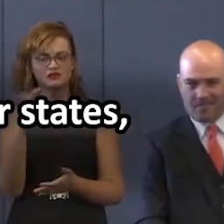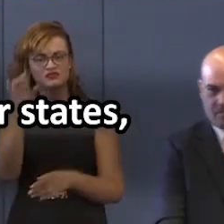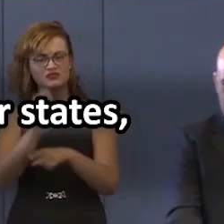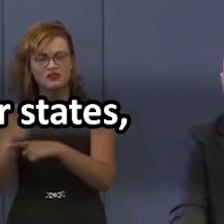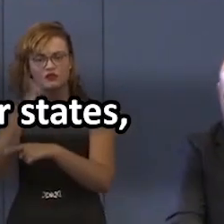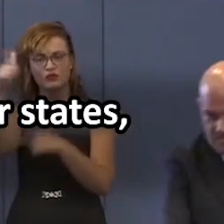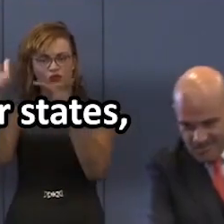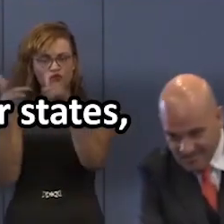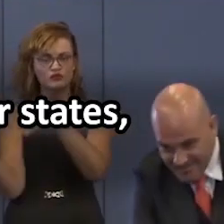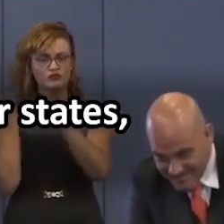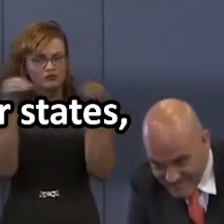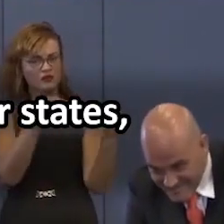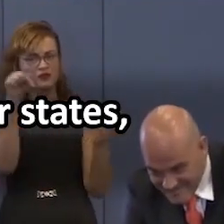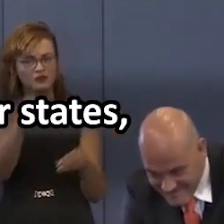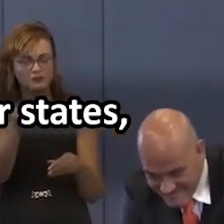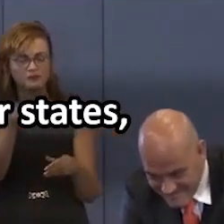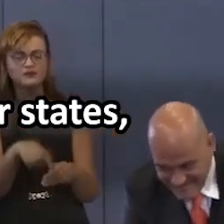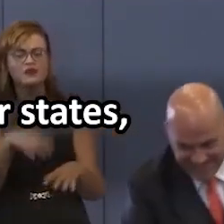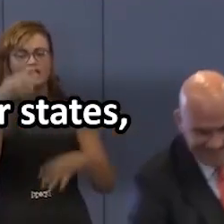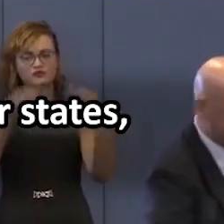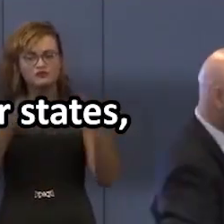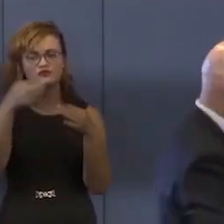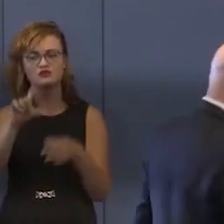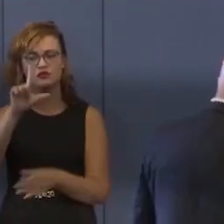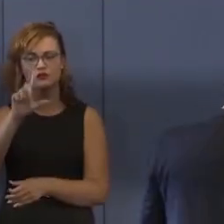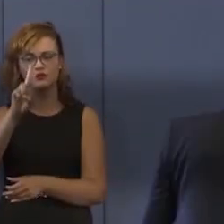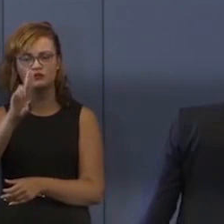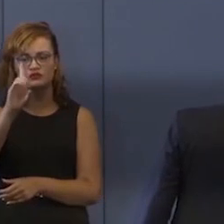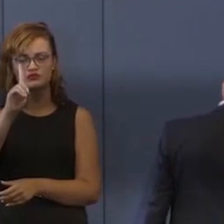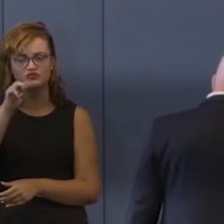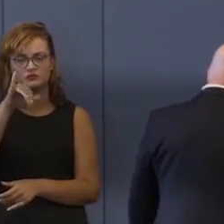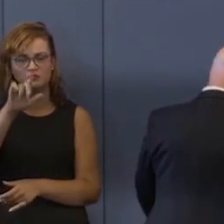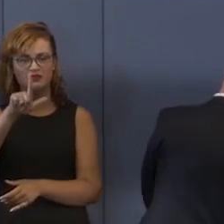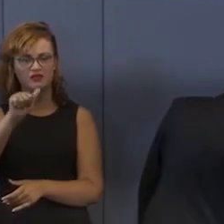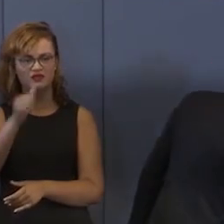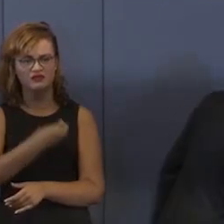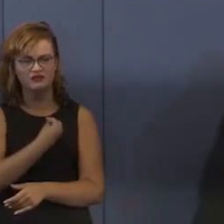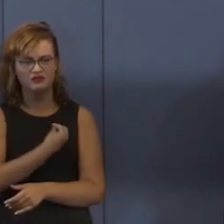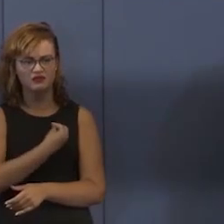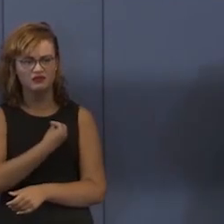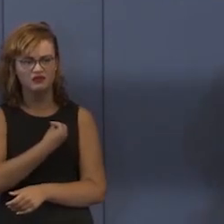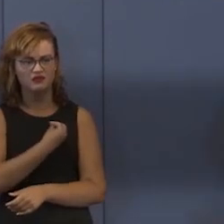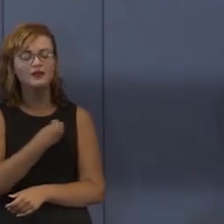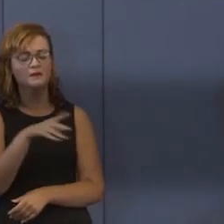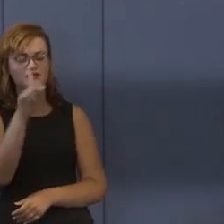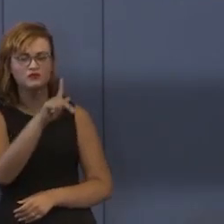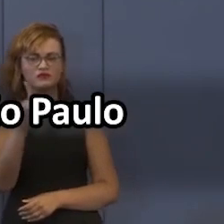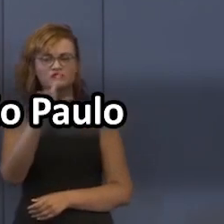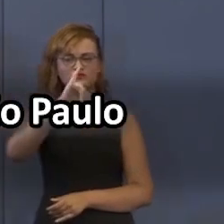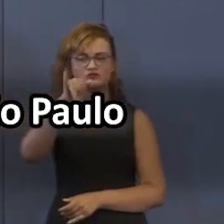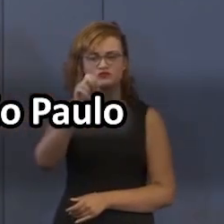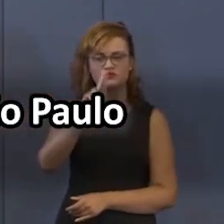outros estados aqui, como a juíza Ludmila Grilo, ah, não, ela já estava aqui, mas o professor Juliano